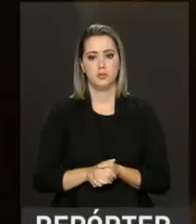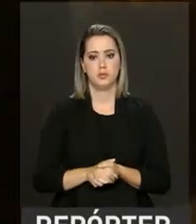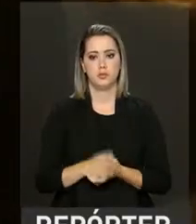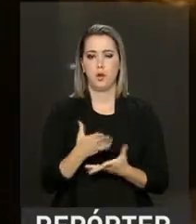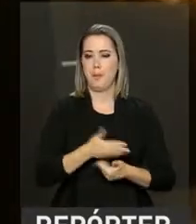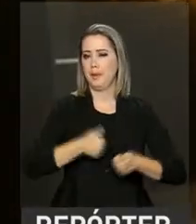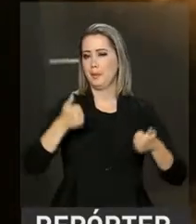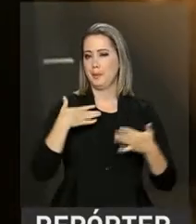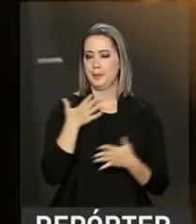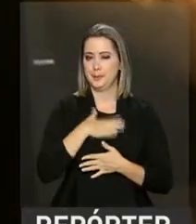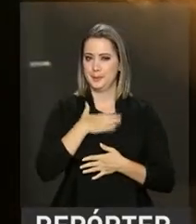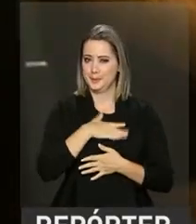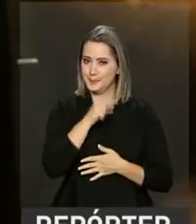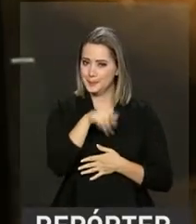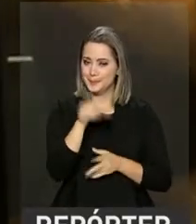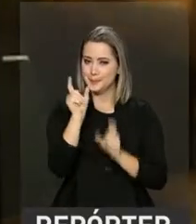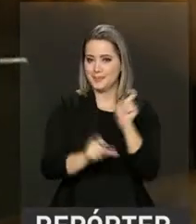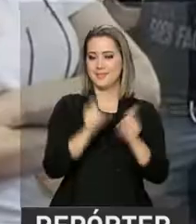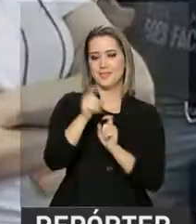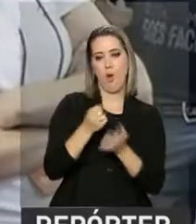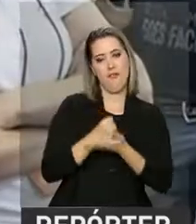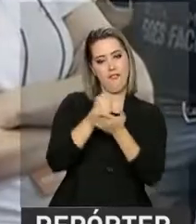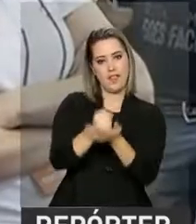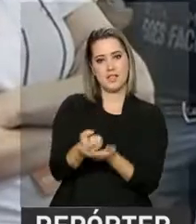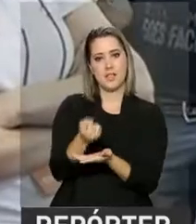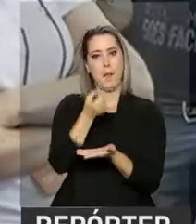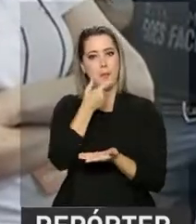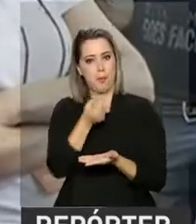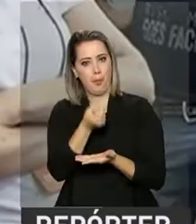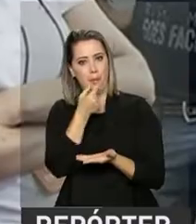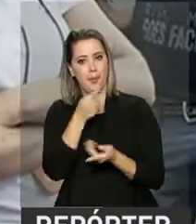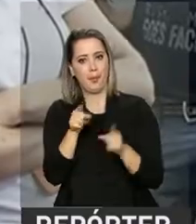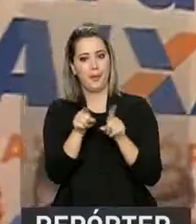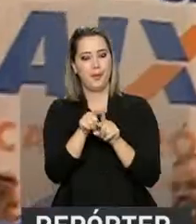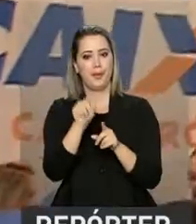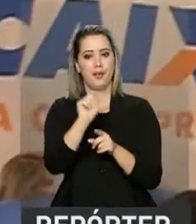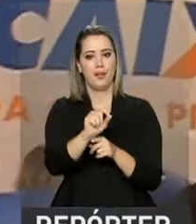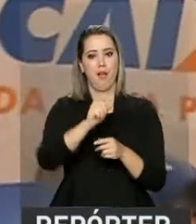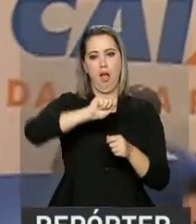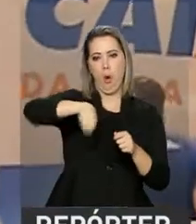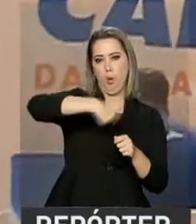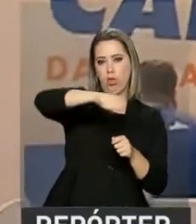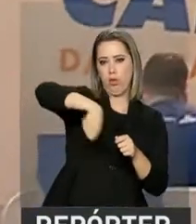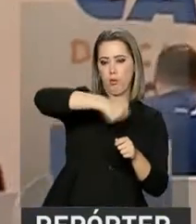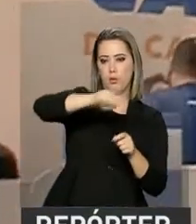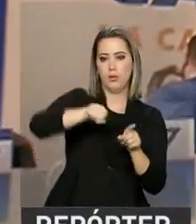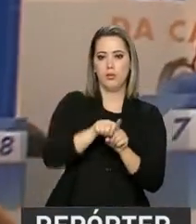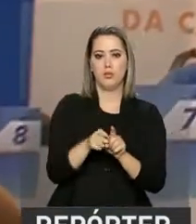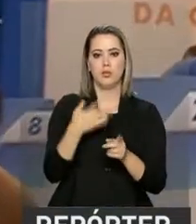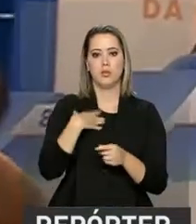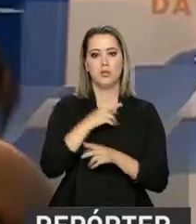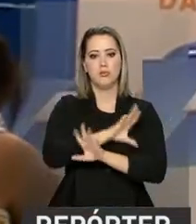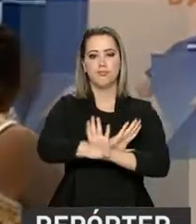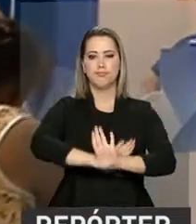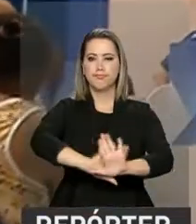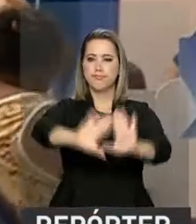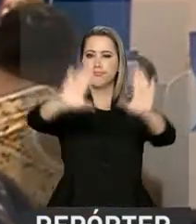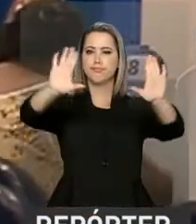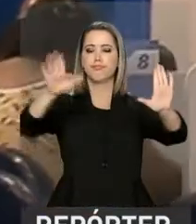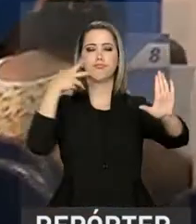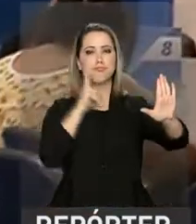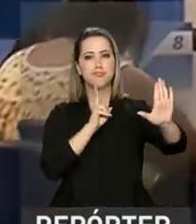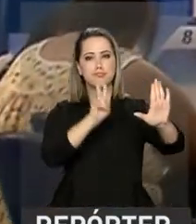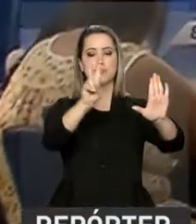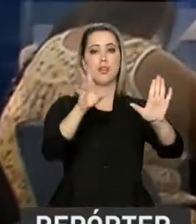agradar os clientes, vale oferecer pipoca, algodão doce, chamar a atenção com noivos gigantes, mas para